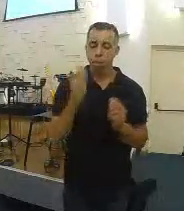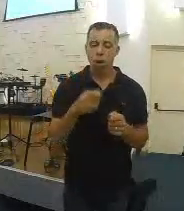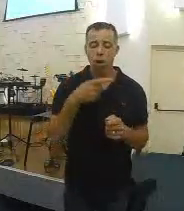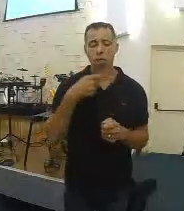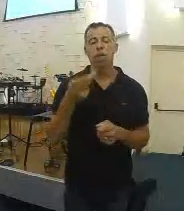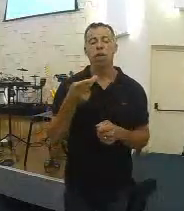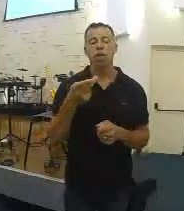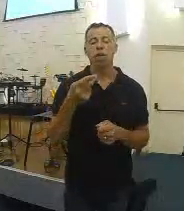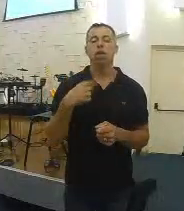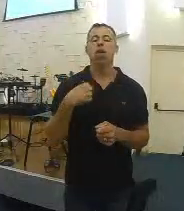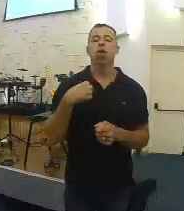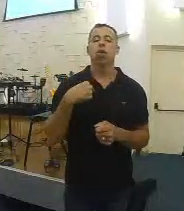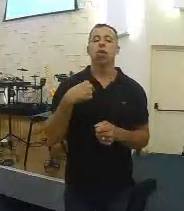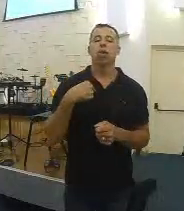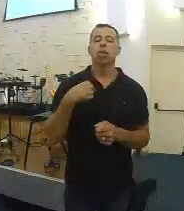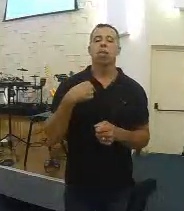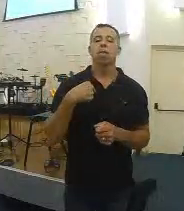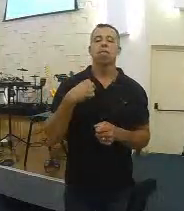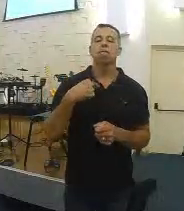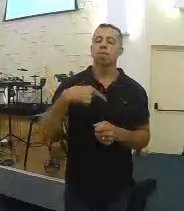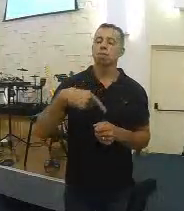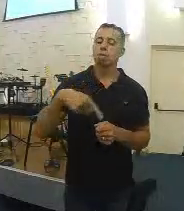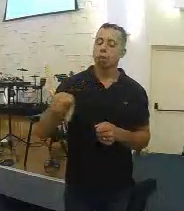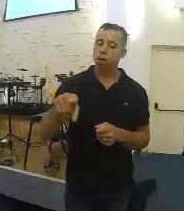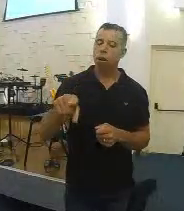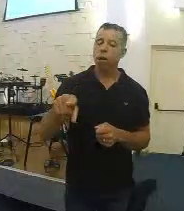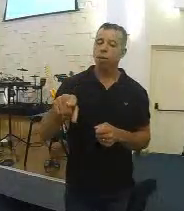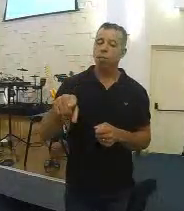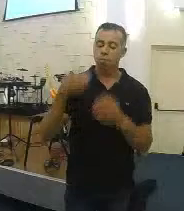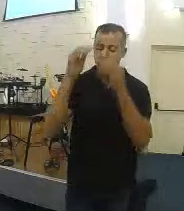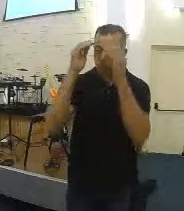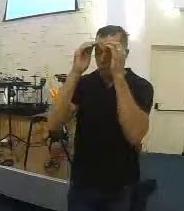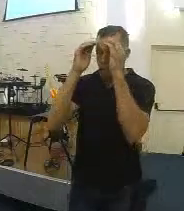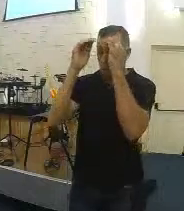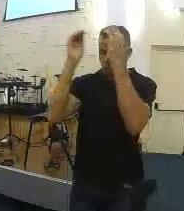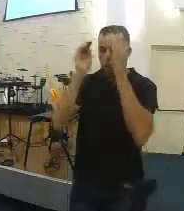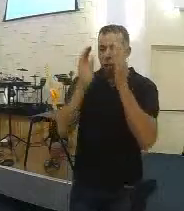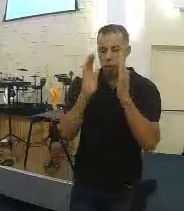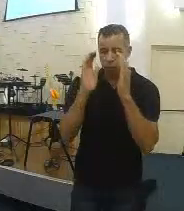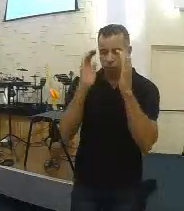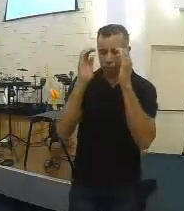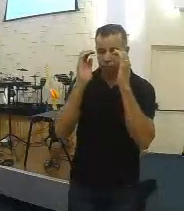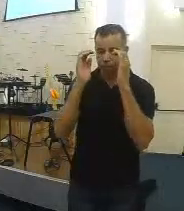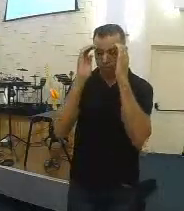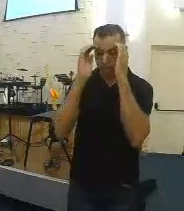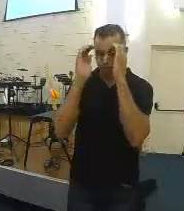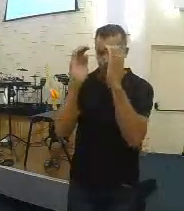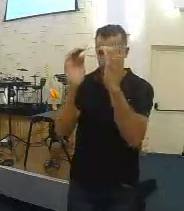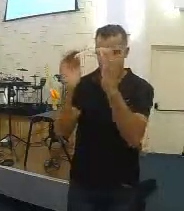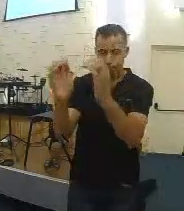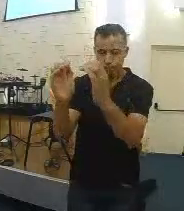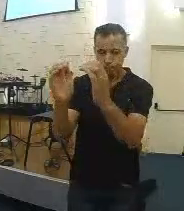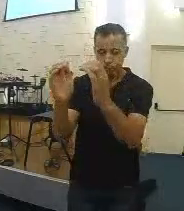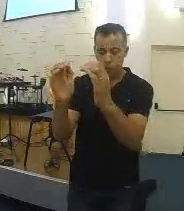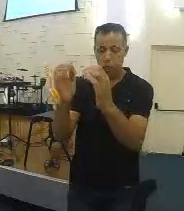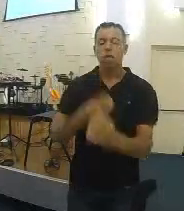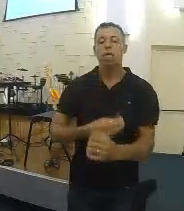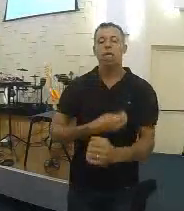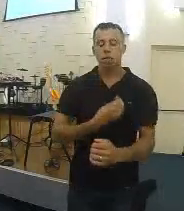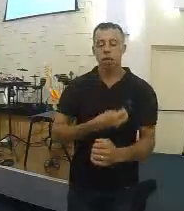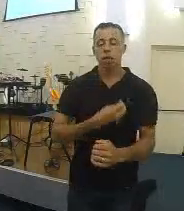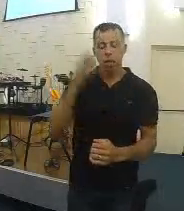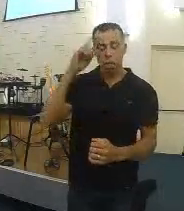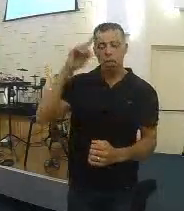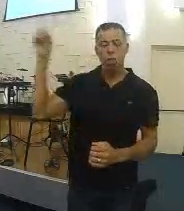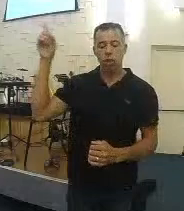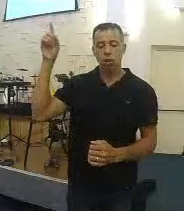eu estou indo pelo caminho de Deus, para cumprir o propósito de Deus, nessa vida que Deus me deu. Que